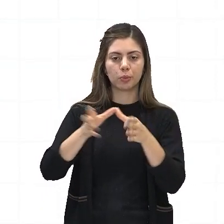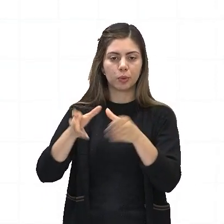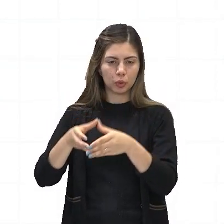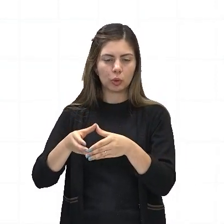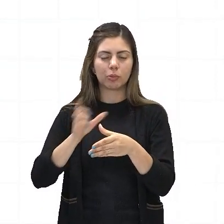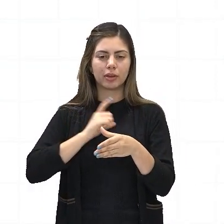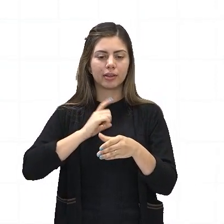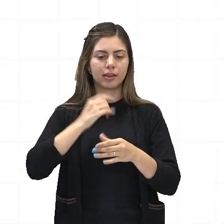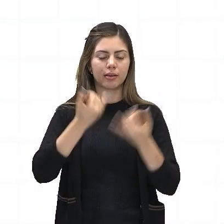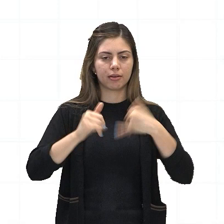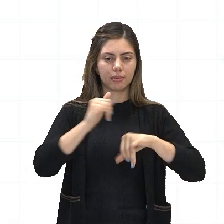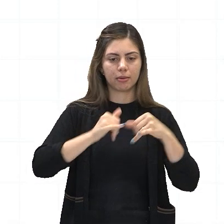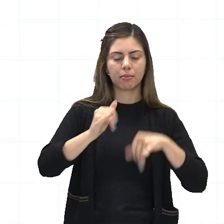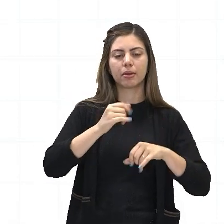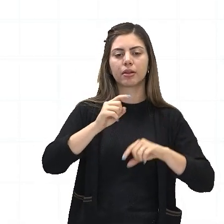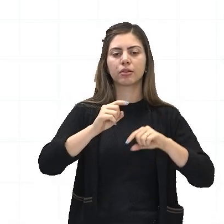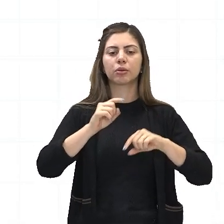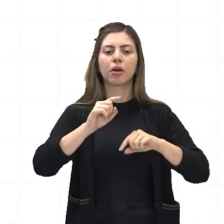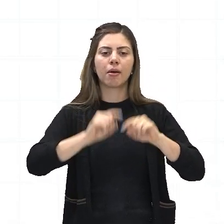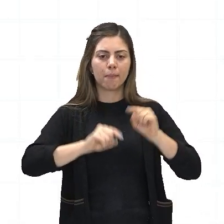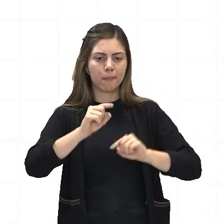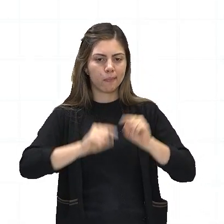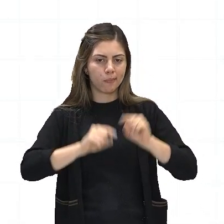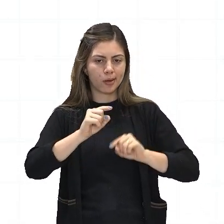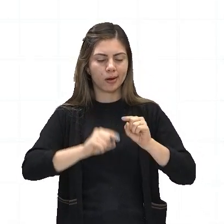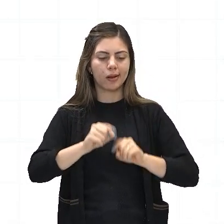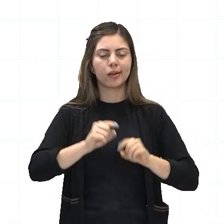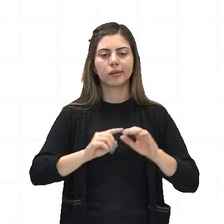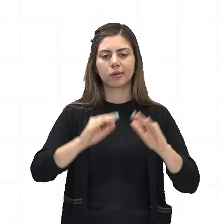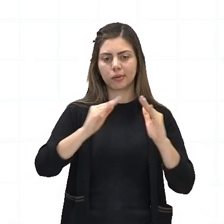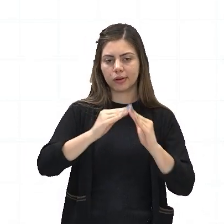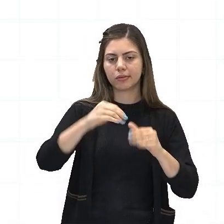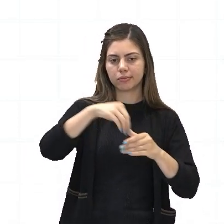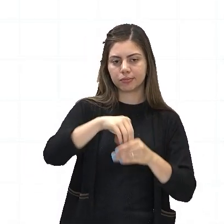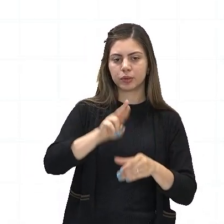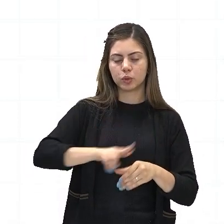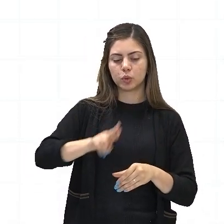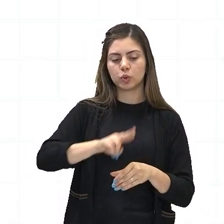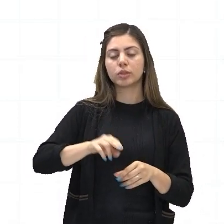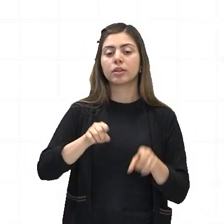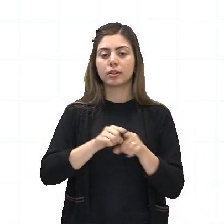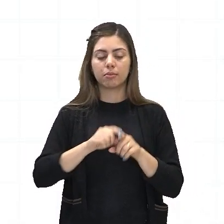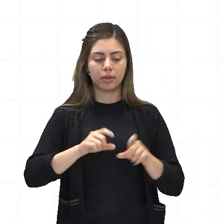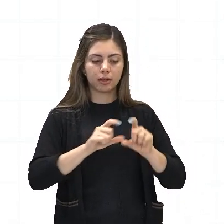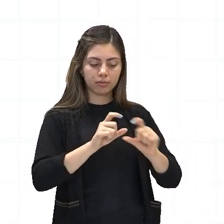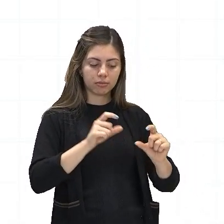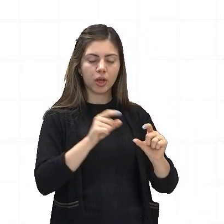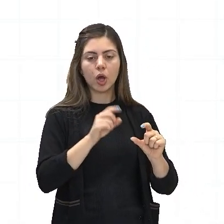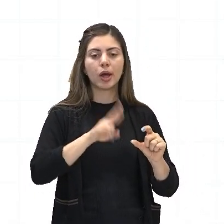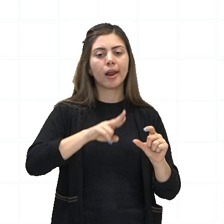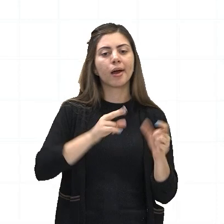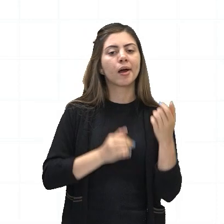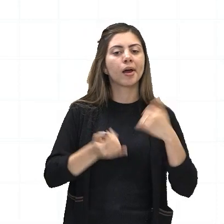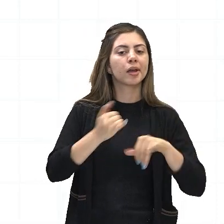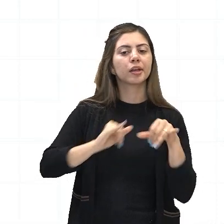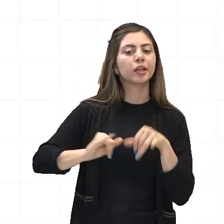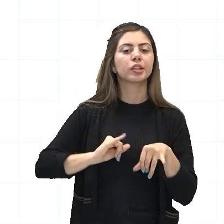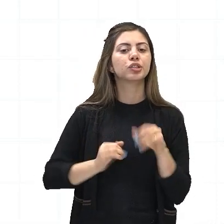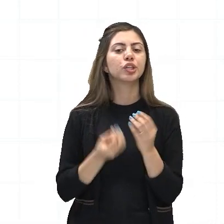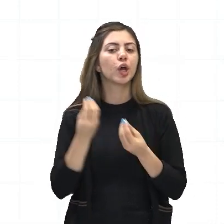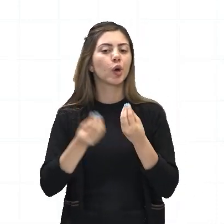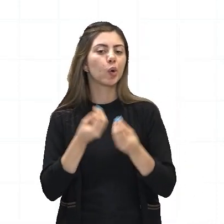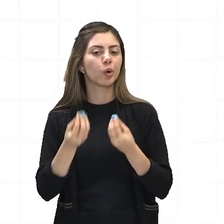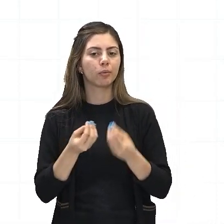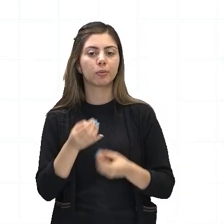elétricos residenciais de acordo com o consumo de energia. E aí na imagem você consegue observar